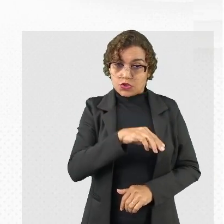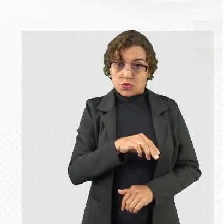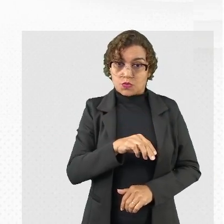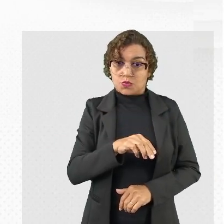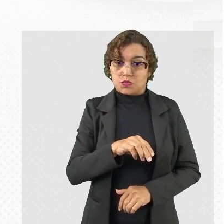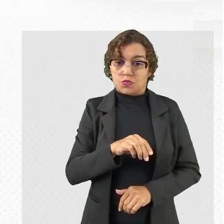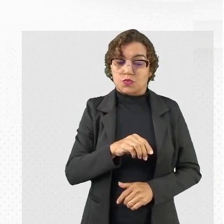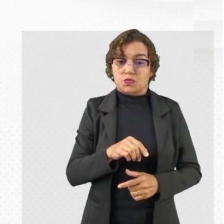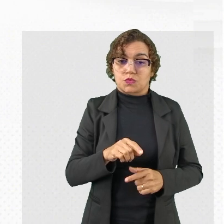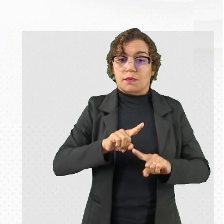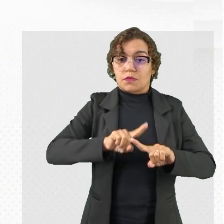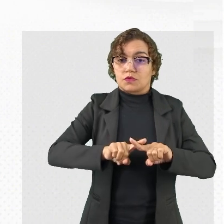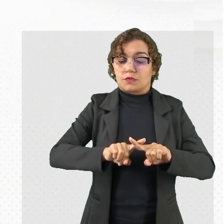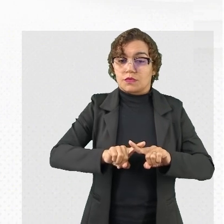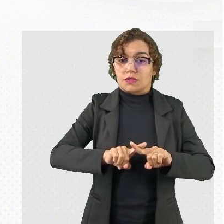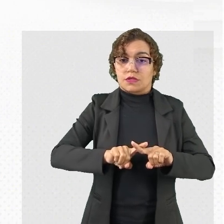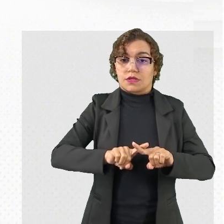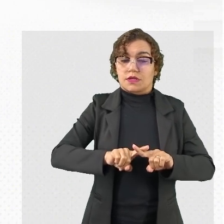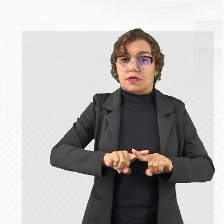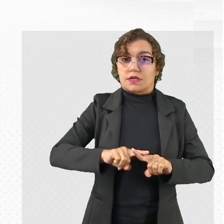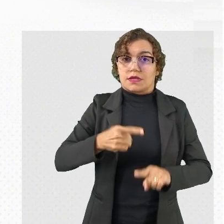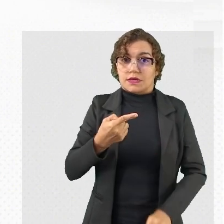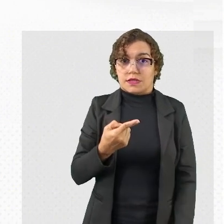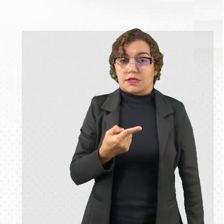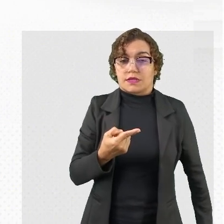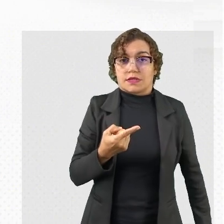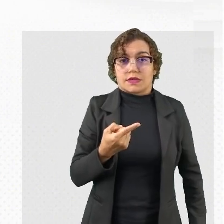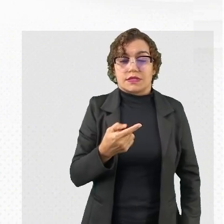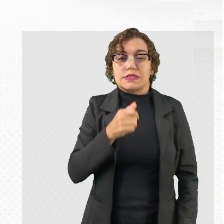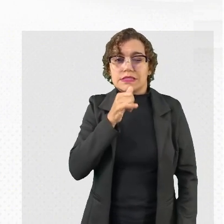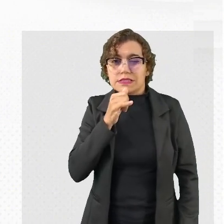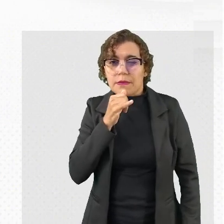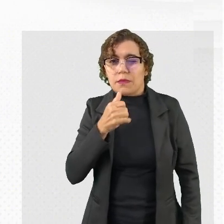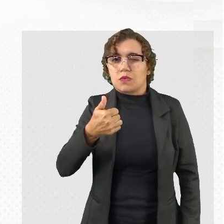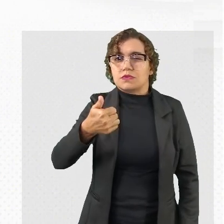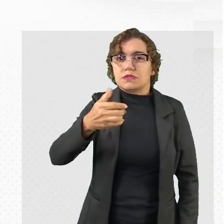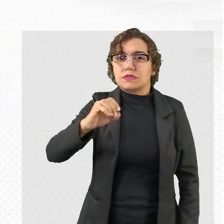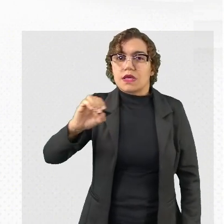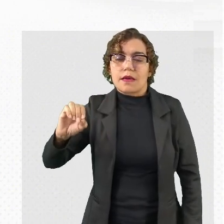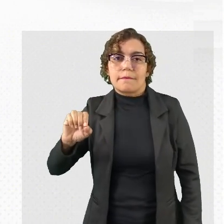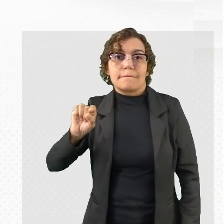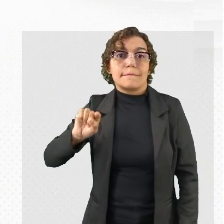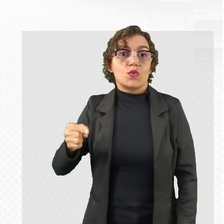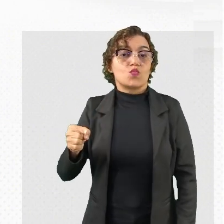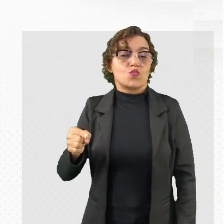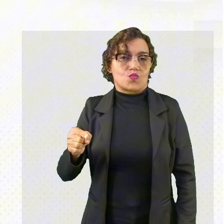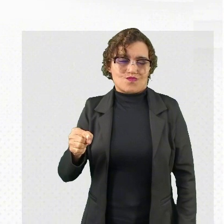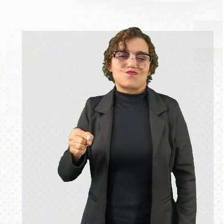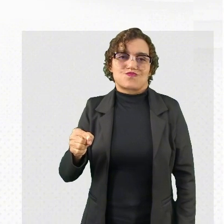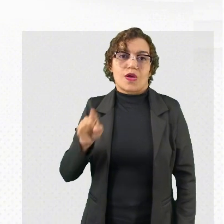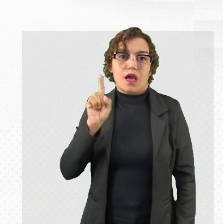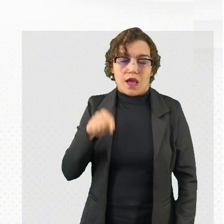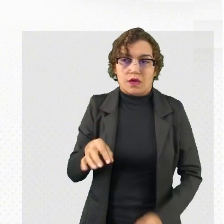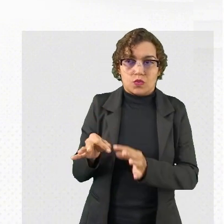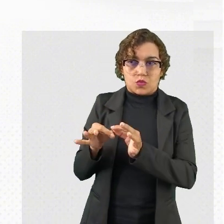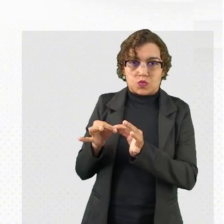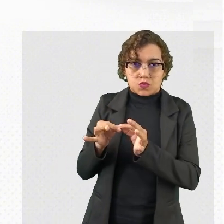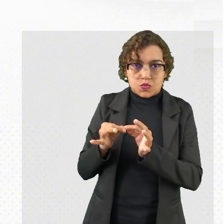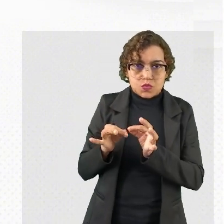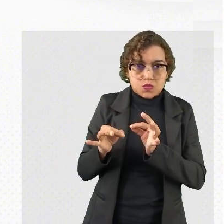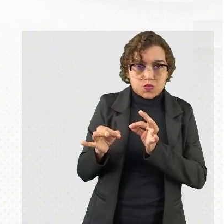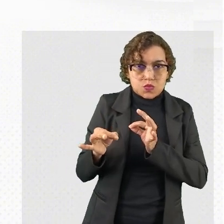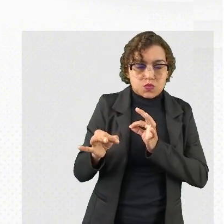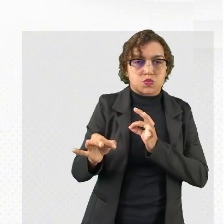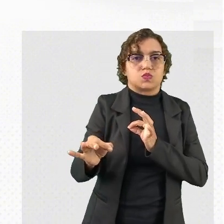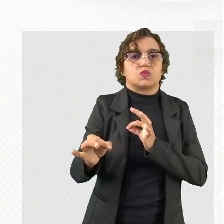multiplicar por quanto? Por 100 mil, turma. 100 mil. Tá? Que é a distância do quilômetro